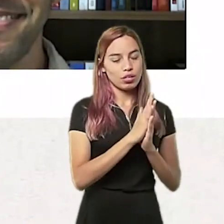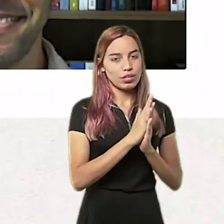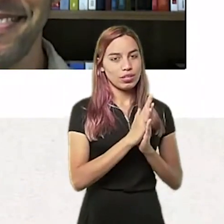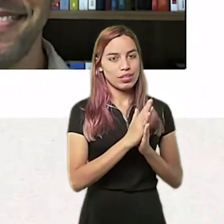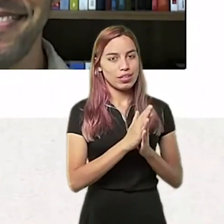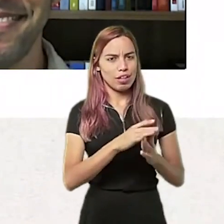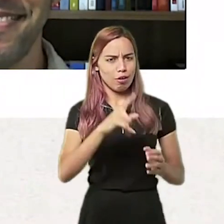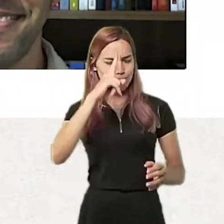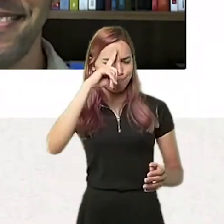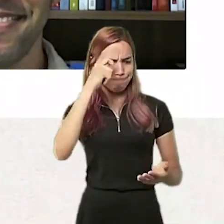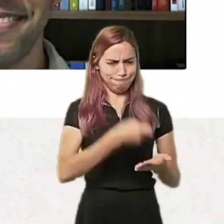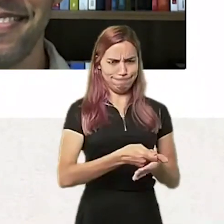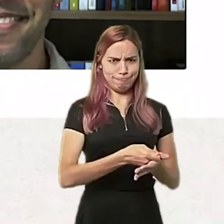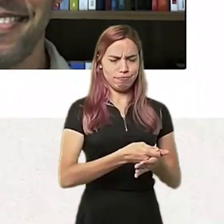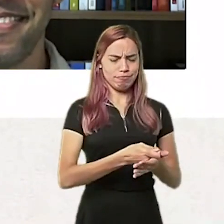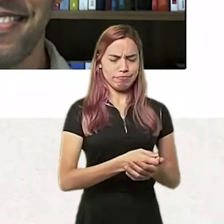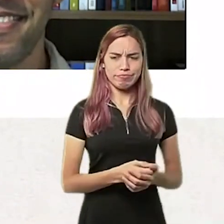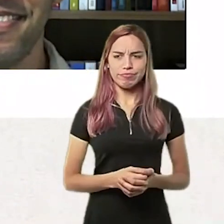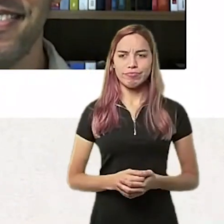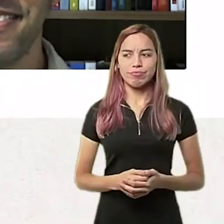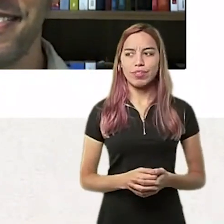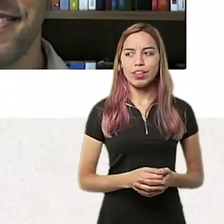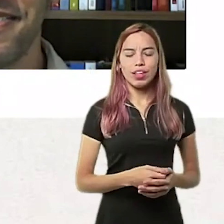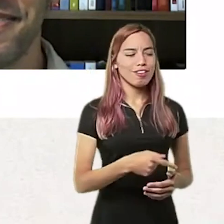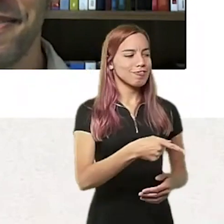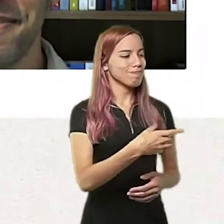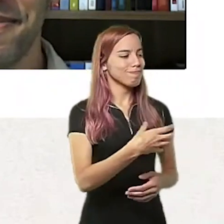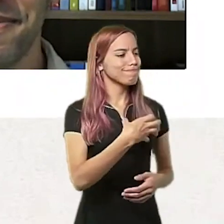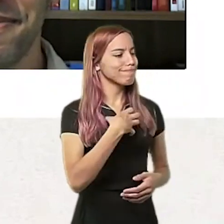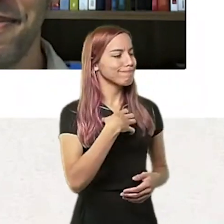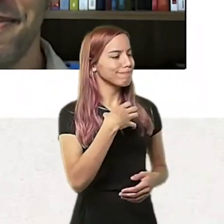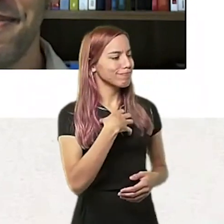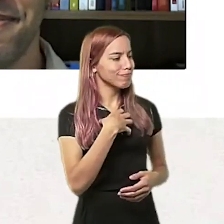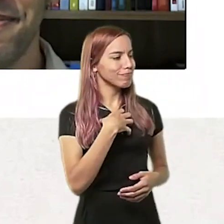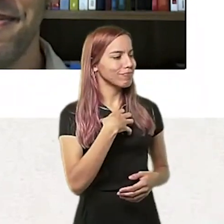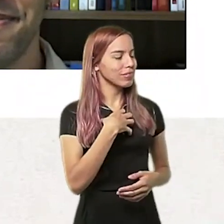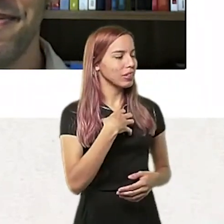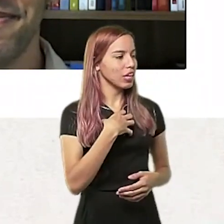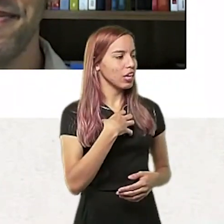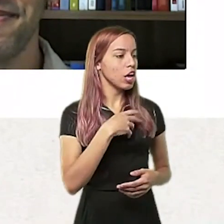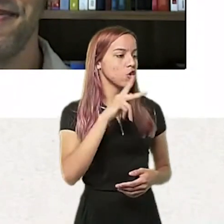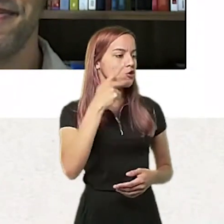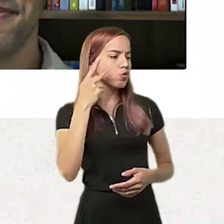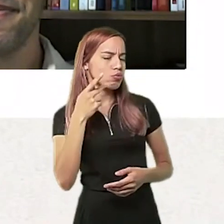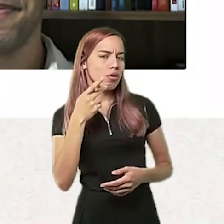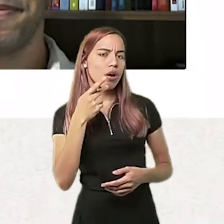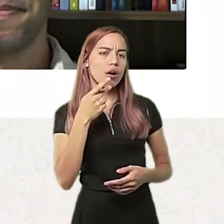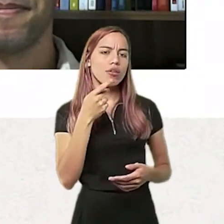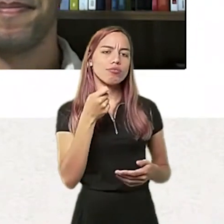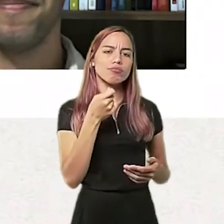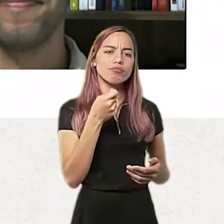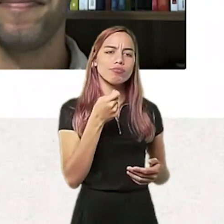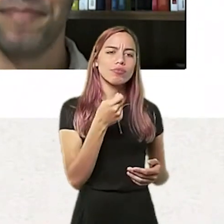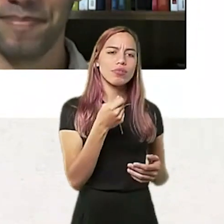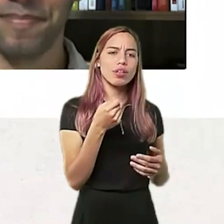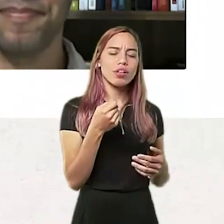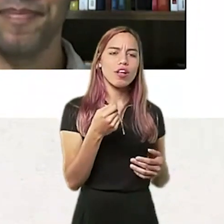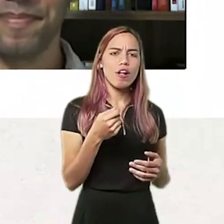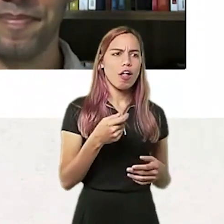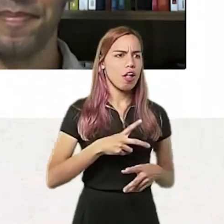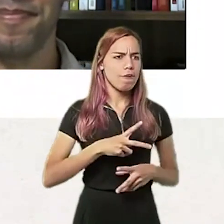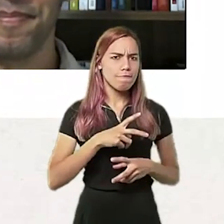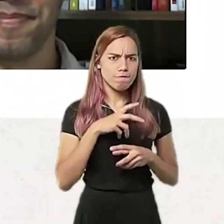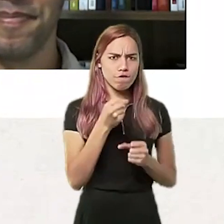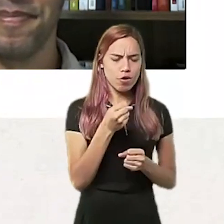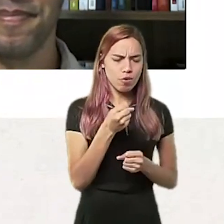de tão fortes e que trazem à tona novamente os temas, né, que